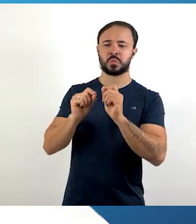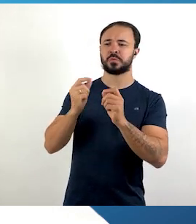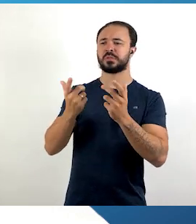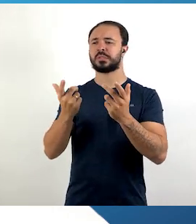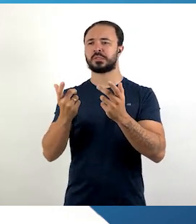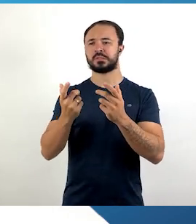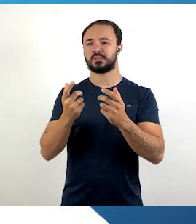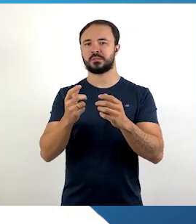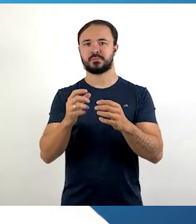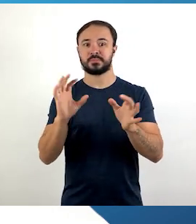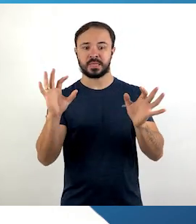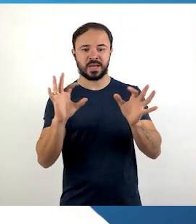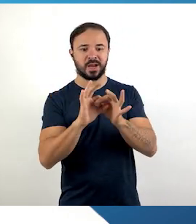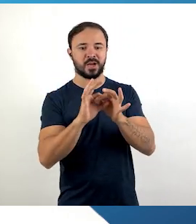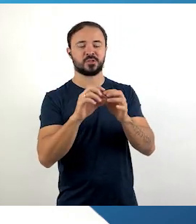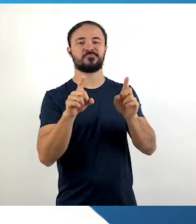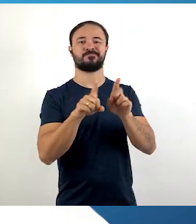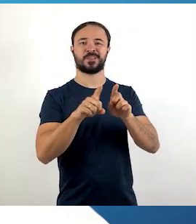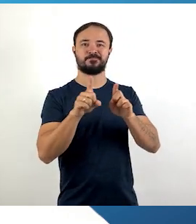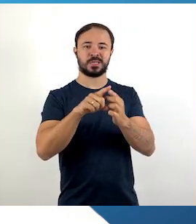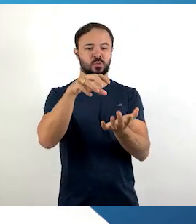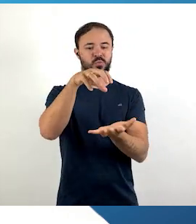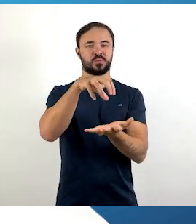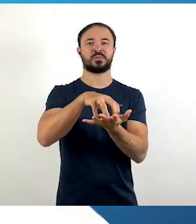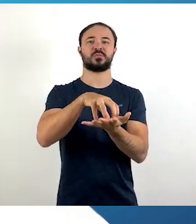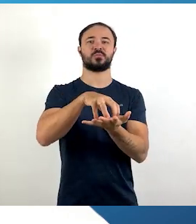encaixar nesse pino central.